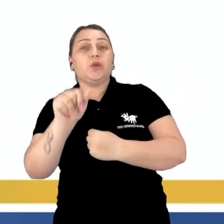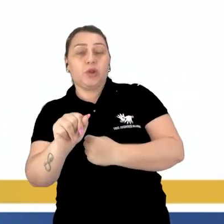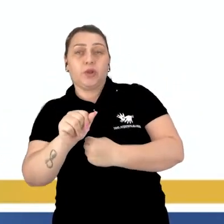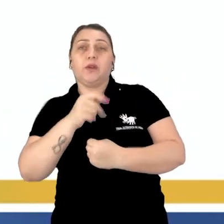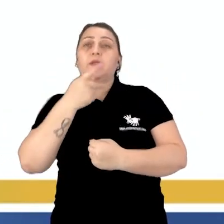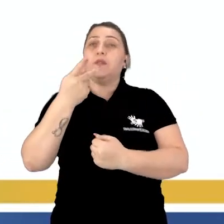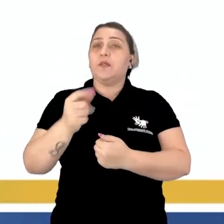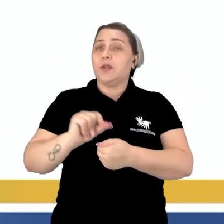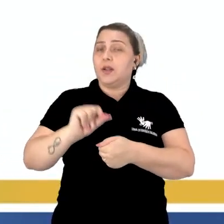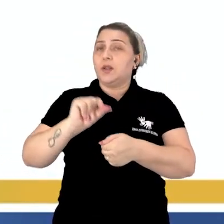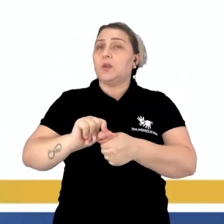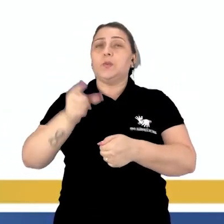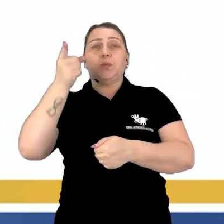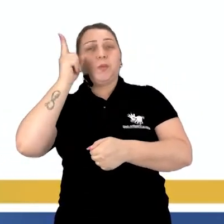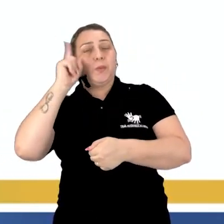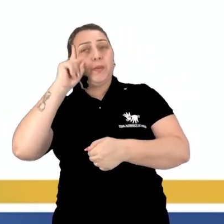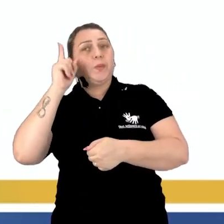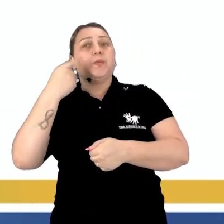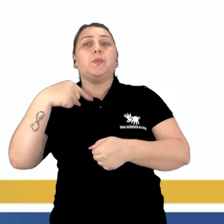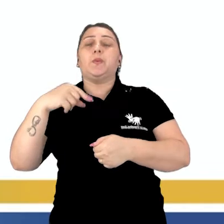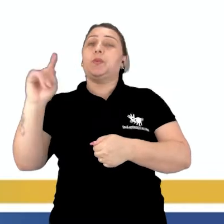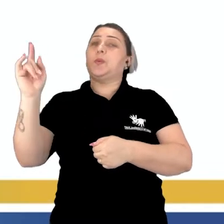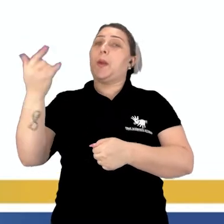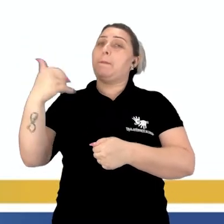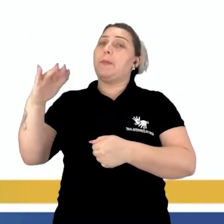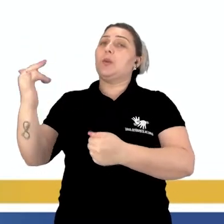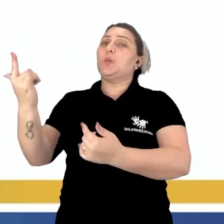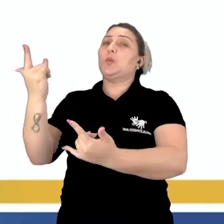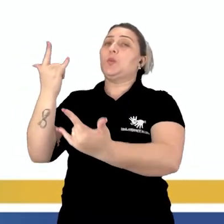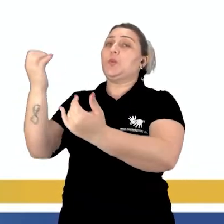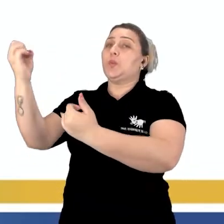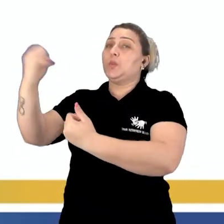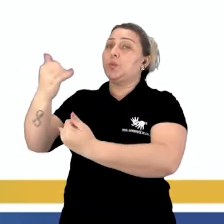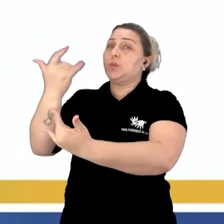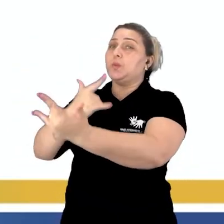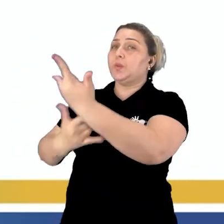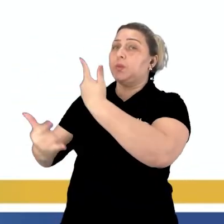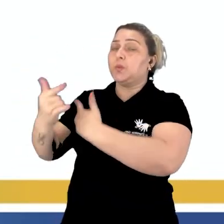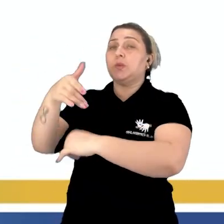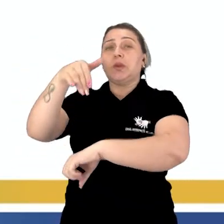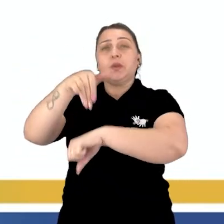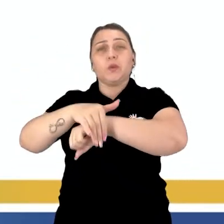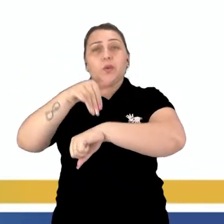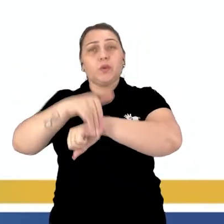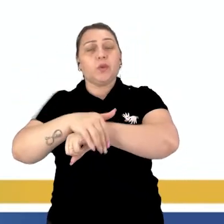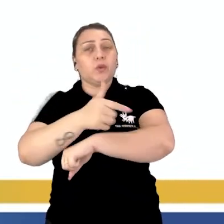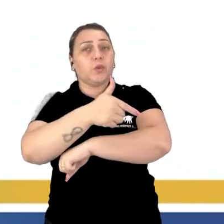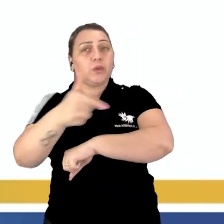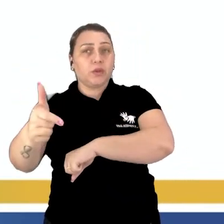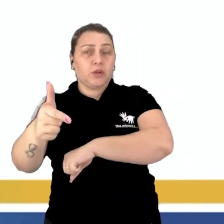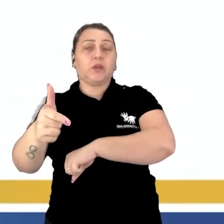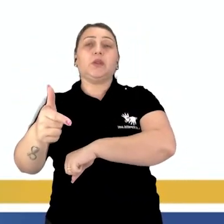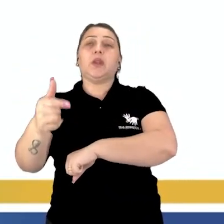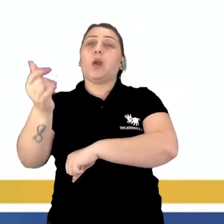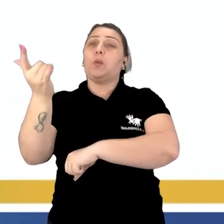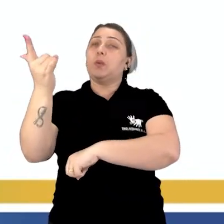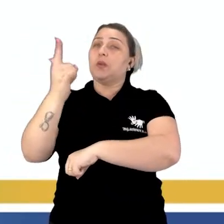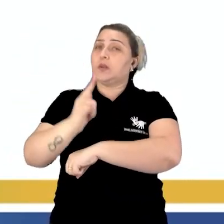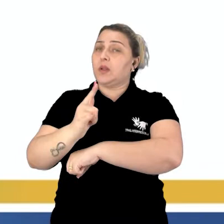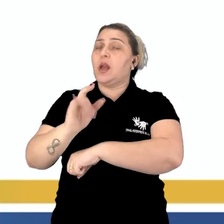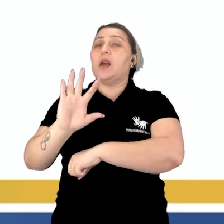nós desenvolvemos nossas atividades, que é quando a gente recebe mais a questão da luz. E durante a noite, quando não temos tanta essa